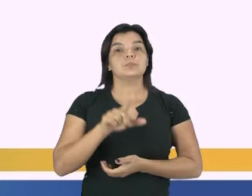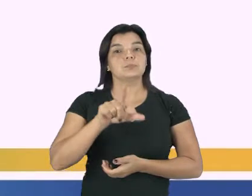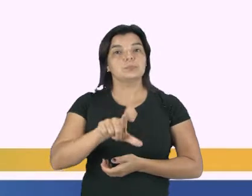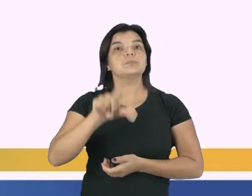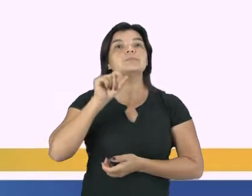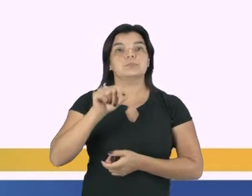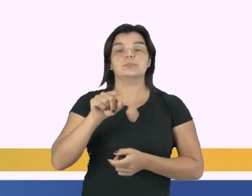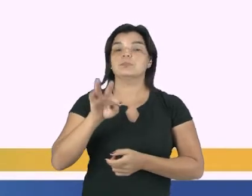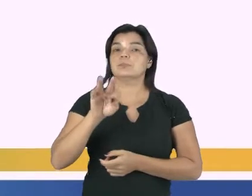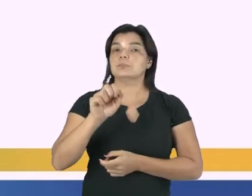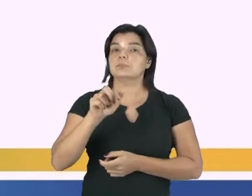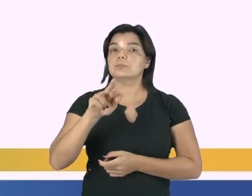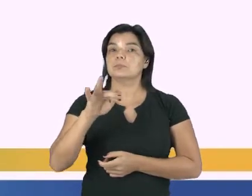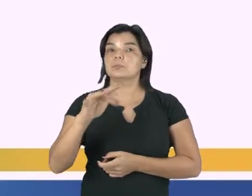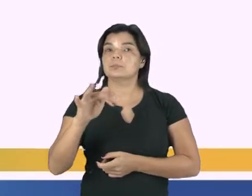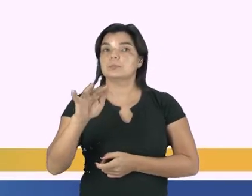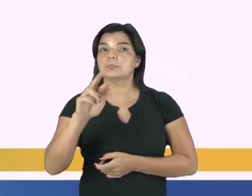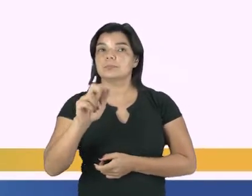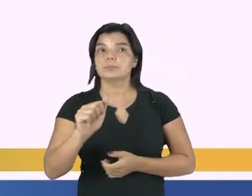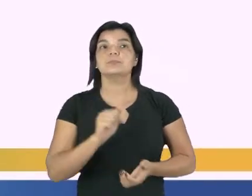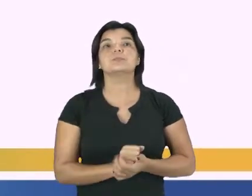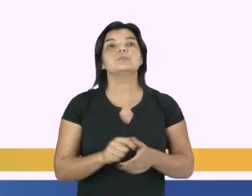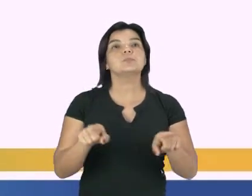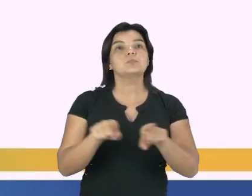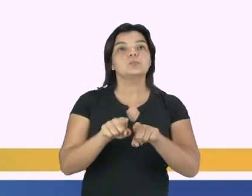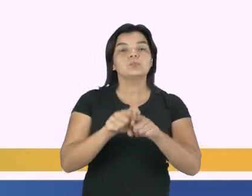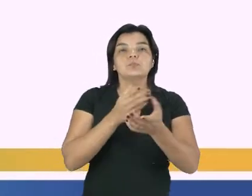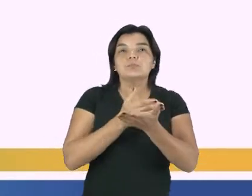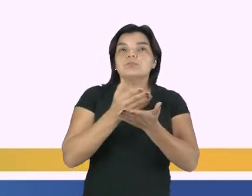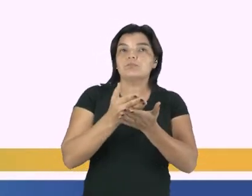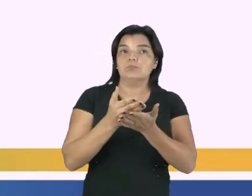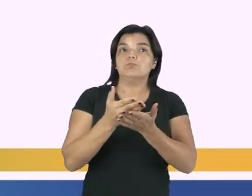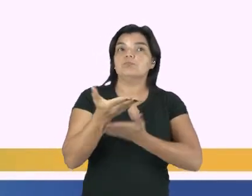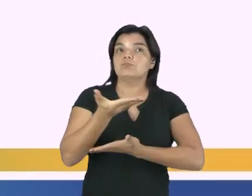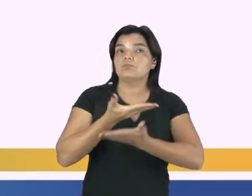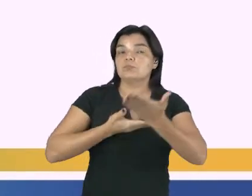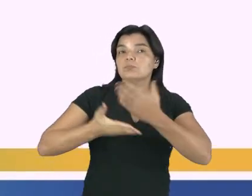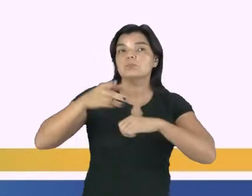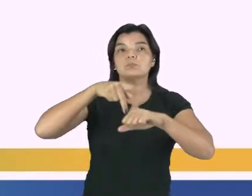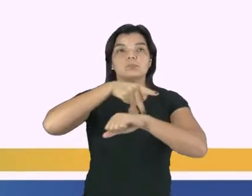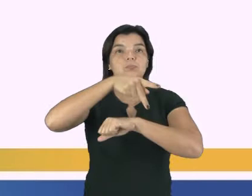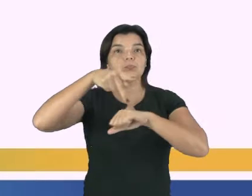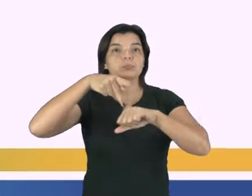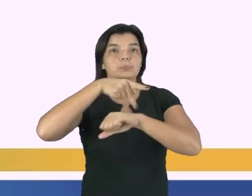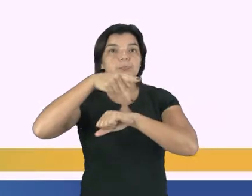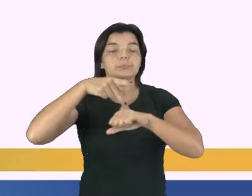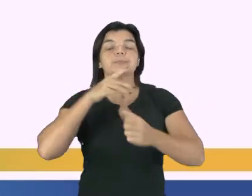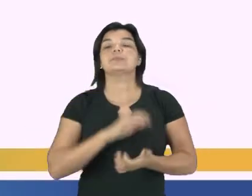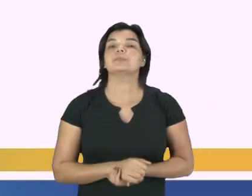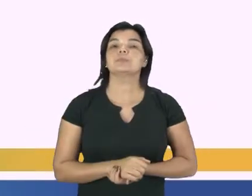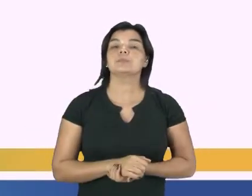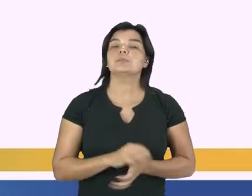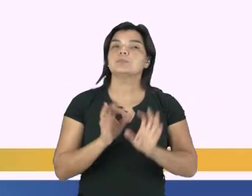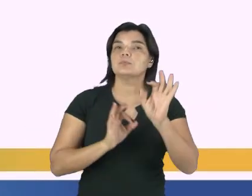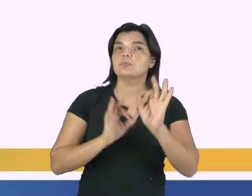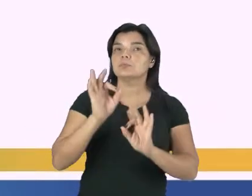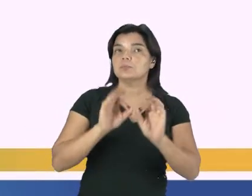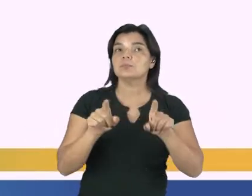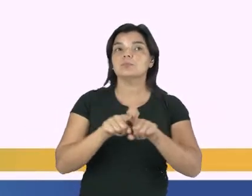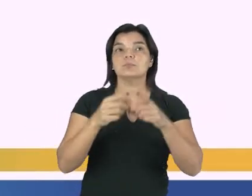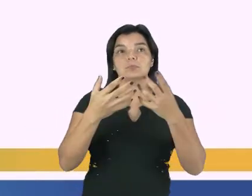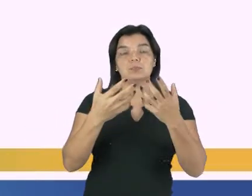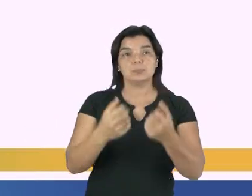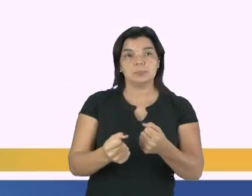zonas de preferências tarifárias. Trata-se de um plano inicial de integração entre os países,